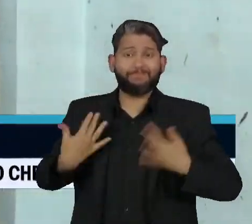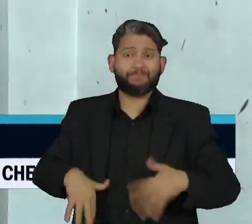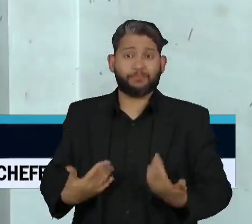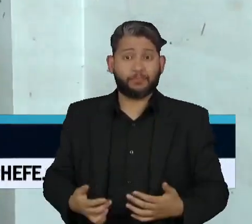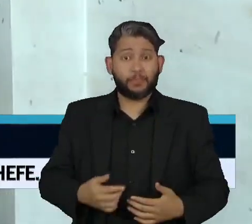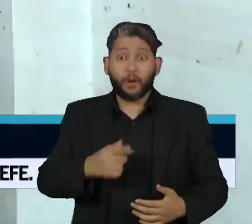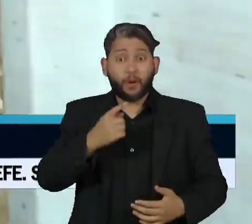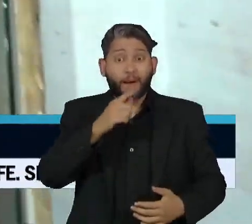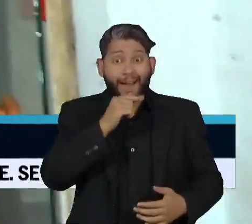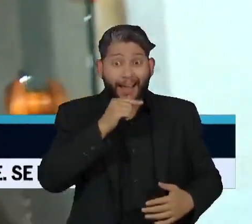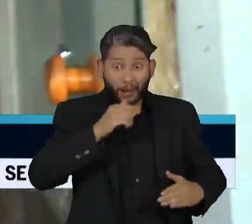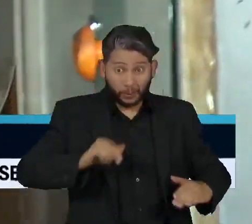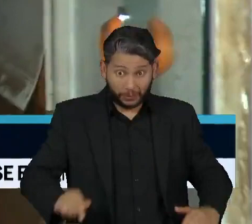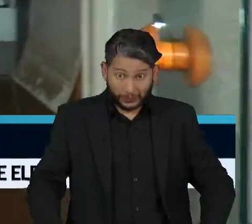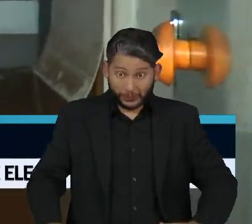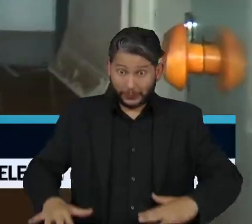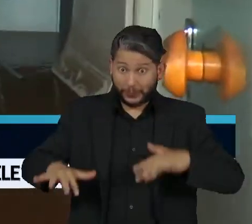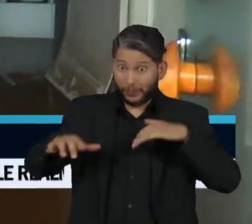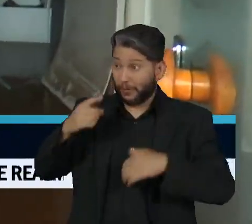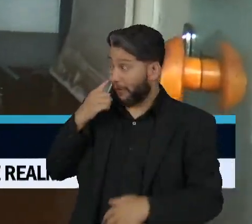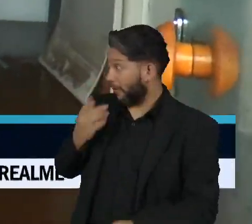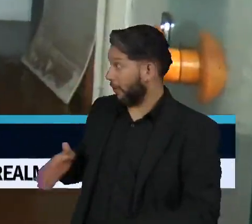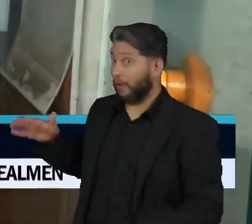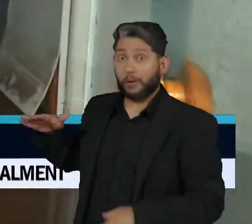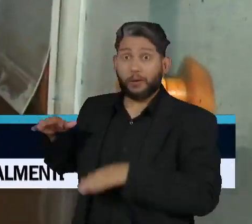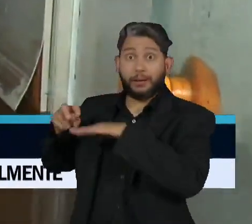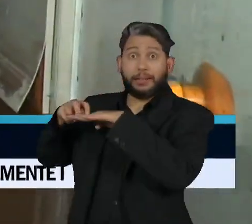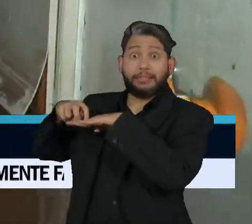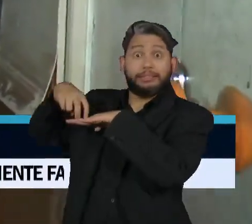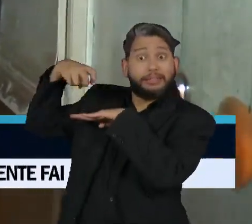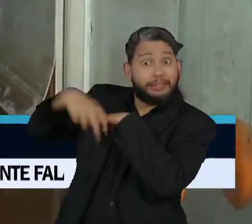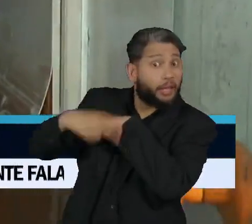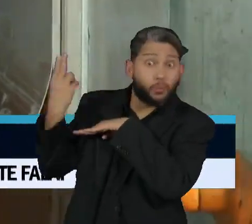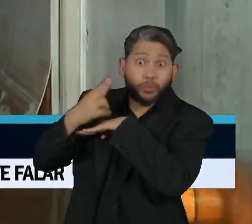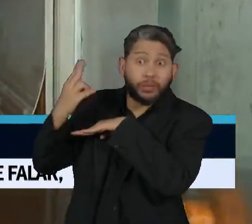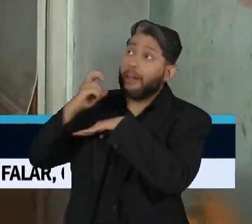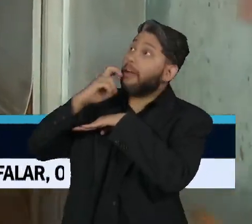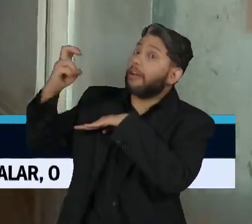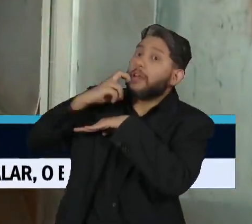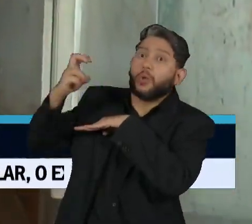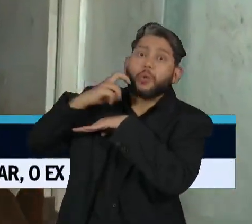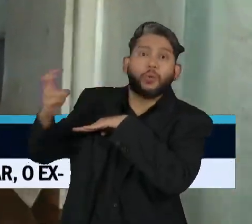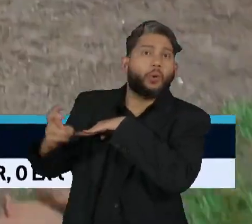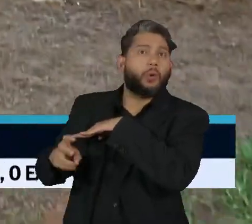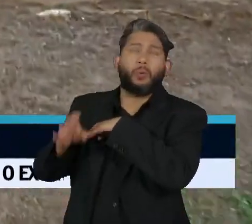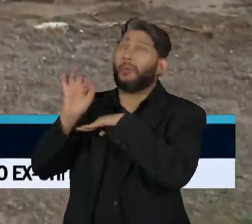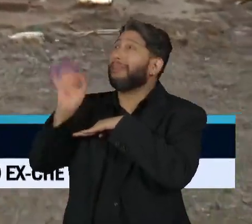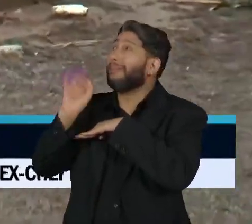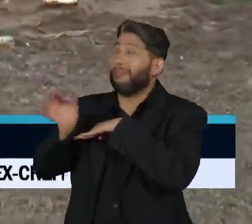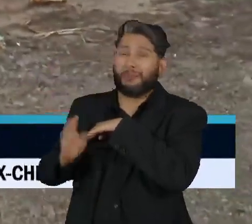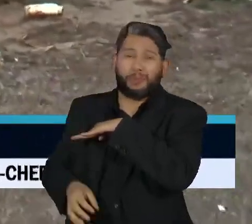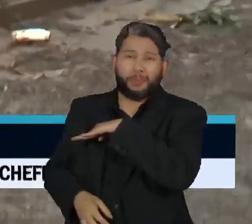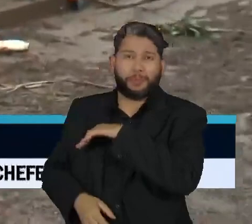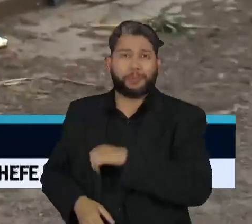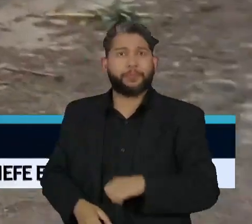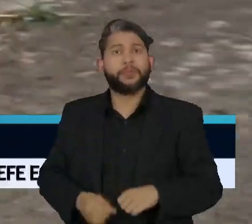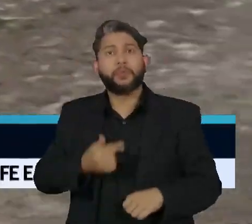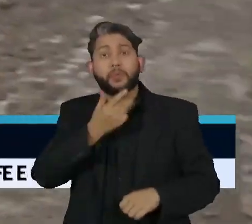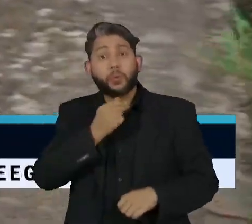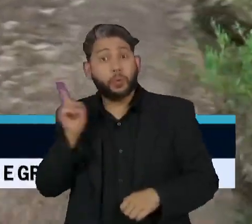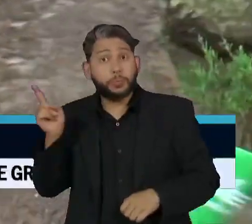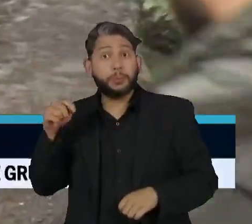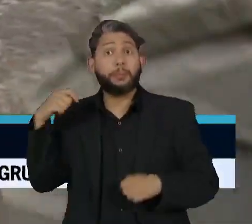Veio tão rápida que eles não conseguiram mais descer, daí gritaram por socorro. Era horrível. Seu Neudi precisou